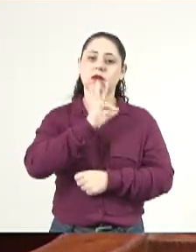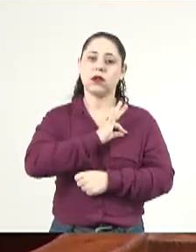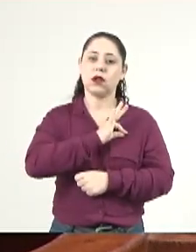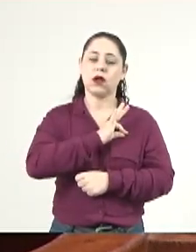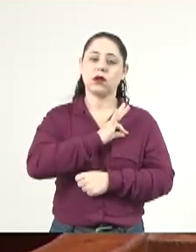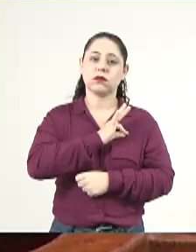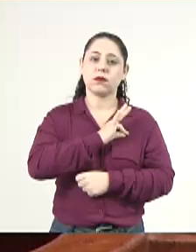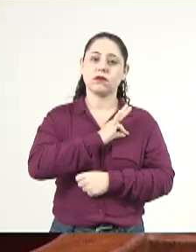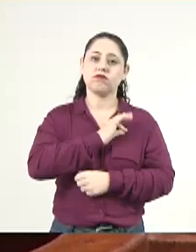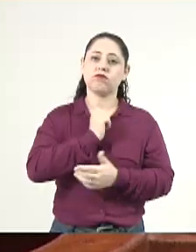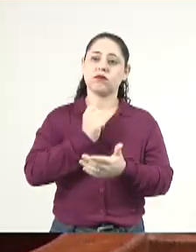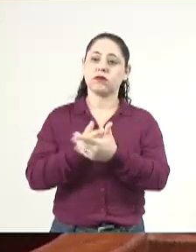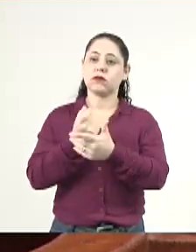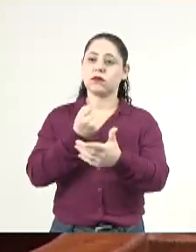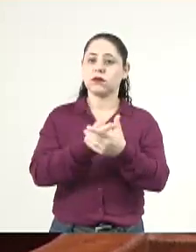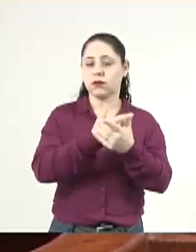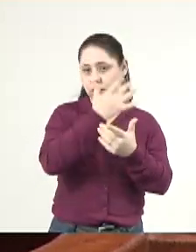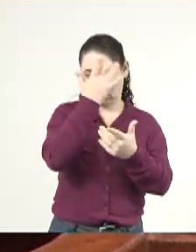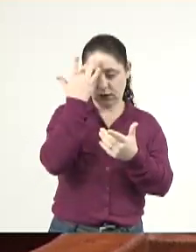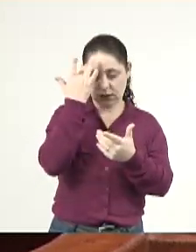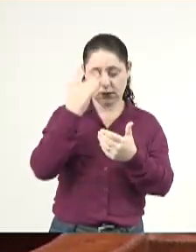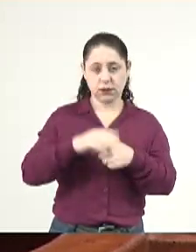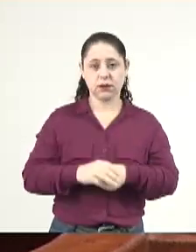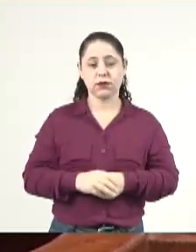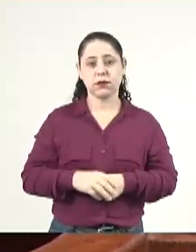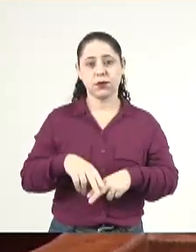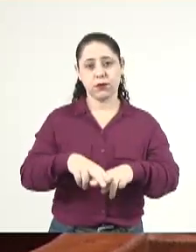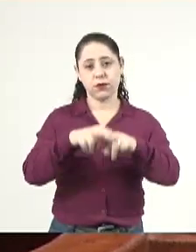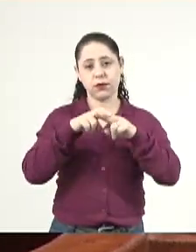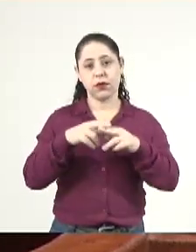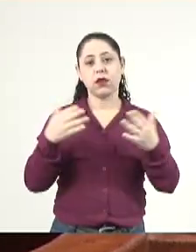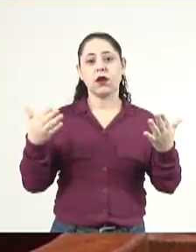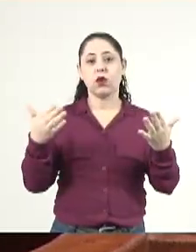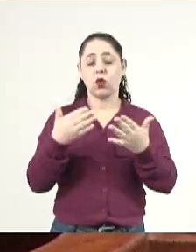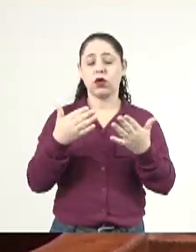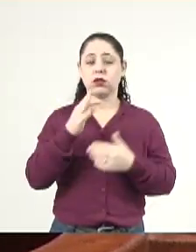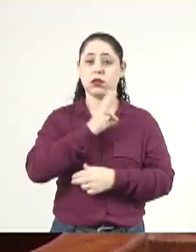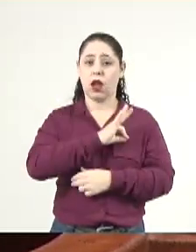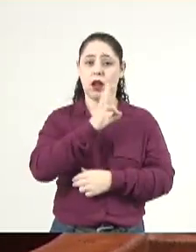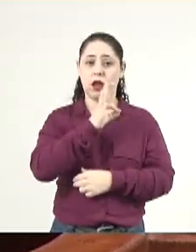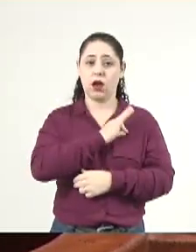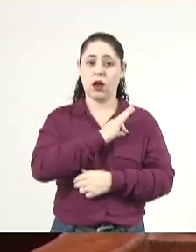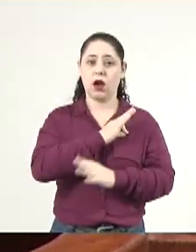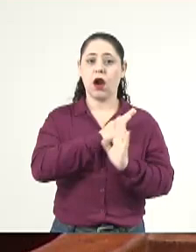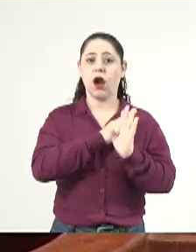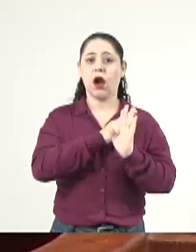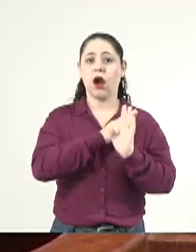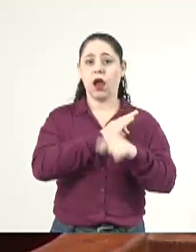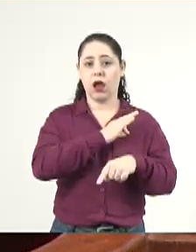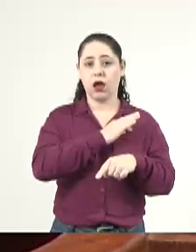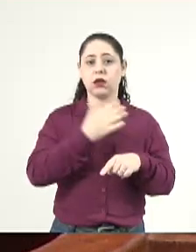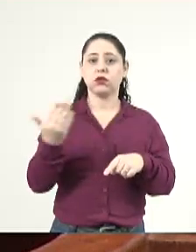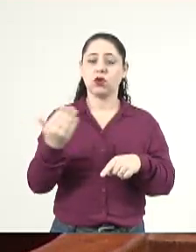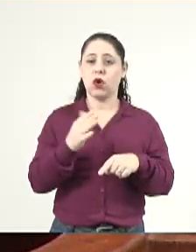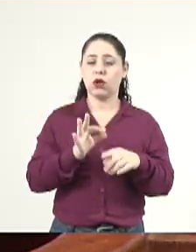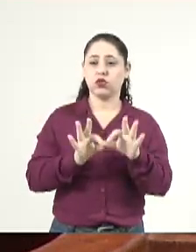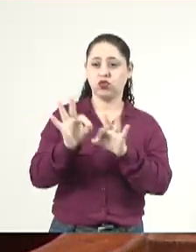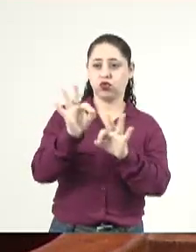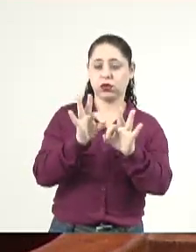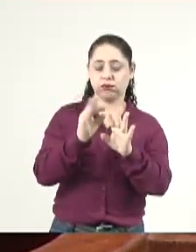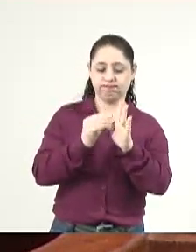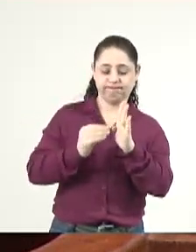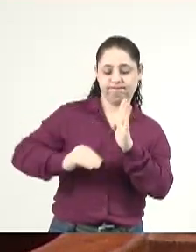do poder de compra das pessoas. Portanto, agora, o salário mínimo ele é